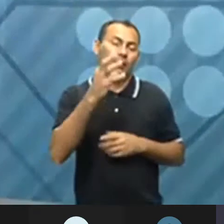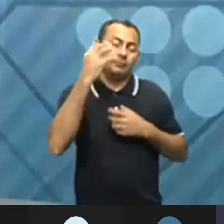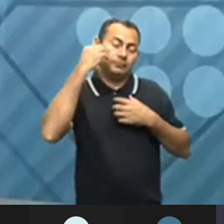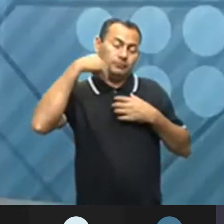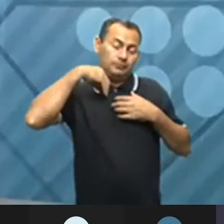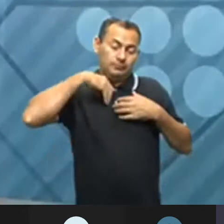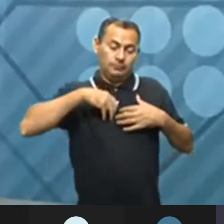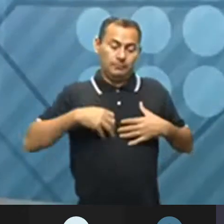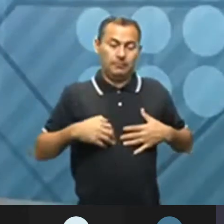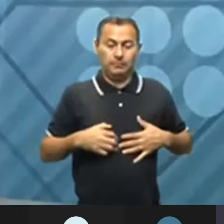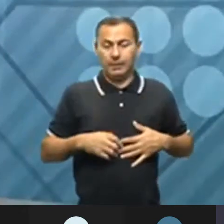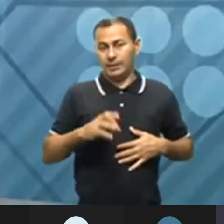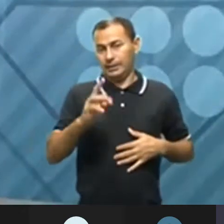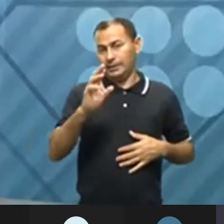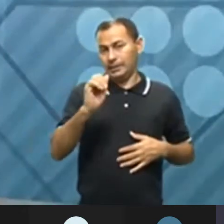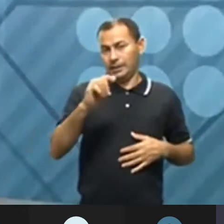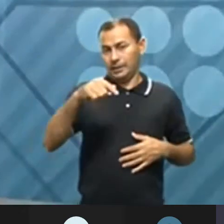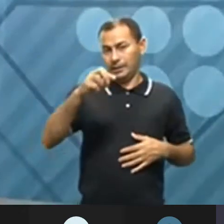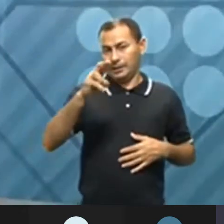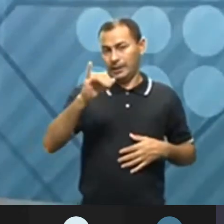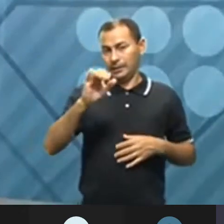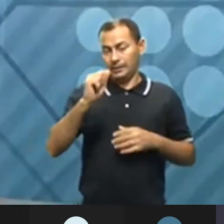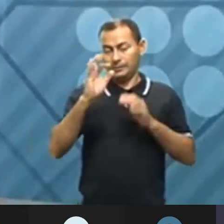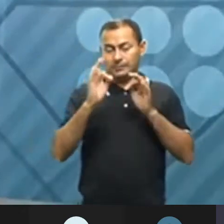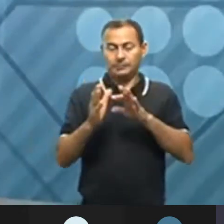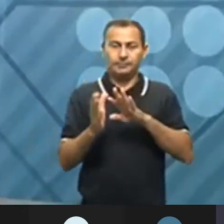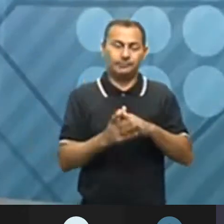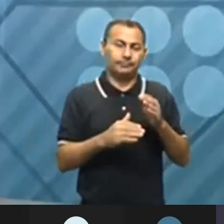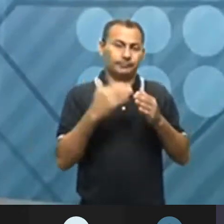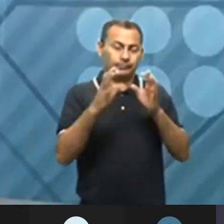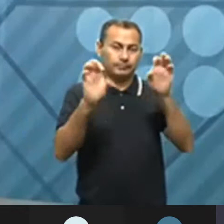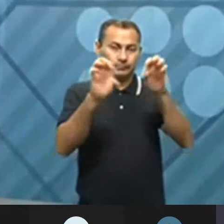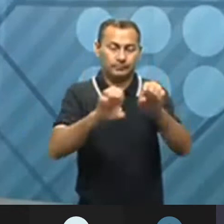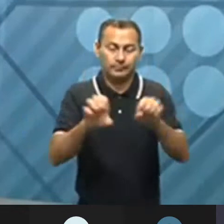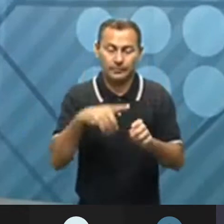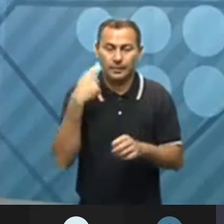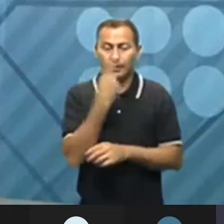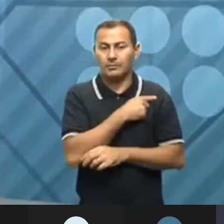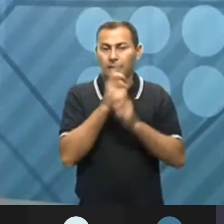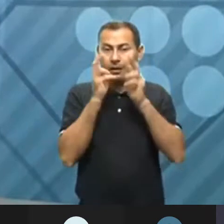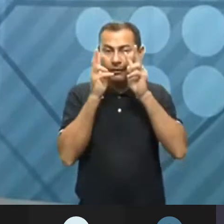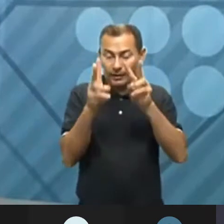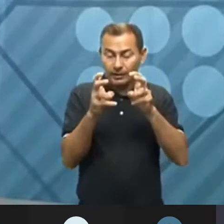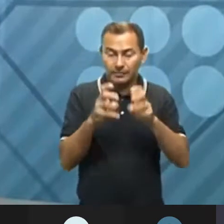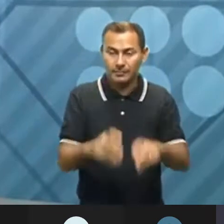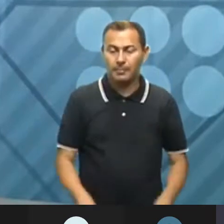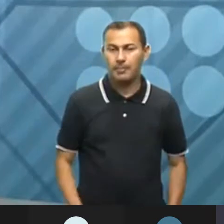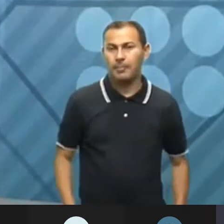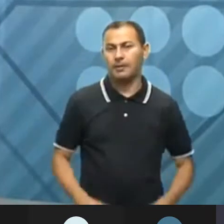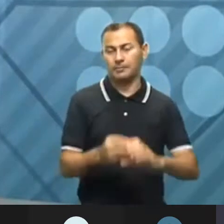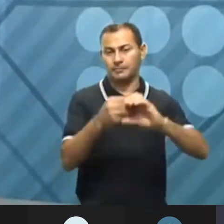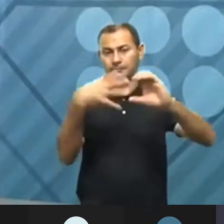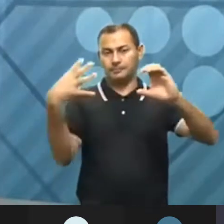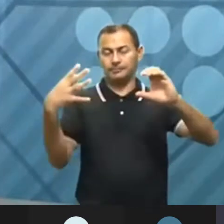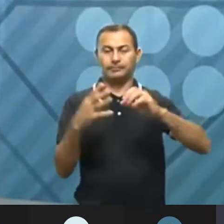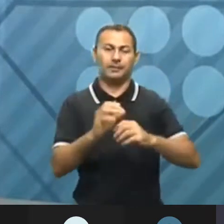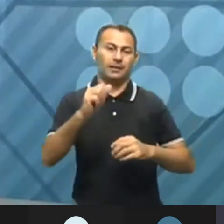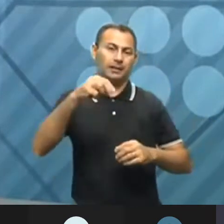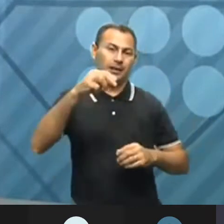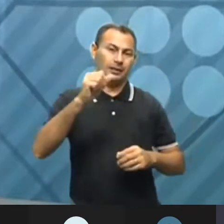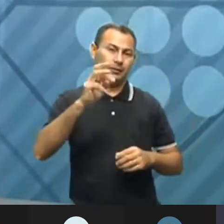aí e vai lá para a traqueia. Então, a traqueia é a próxima estrutura que nós vamos observar, né, as